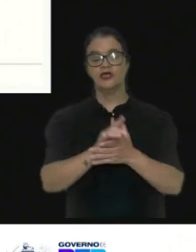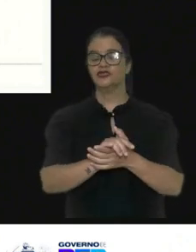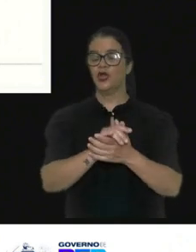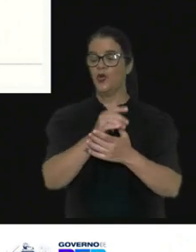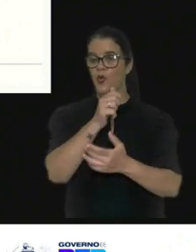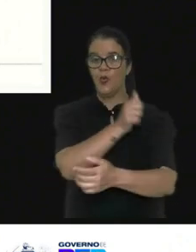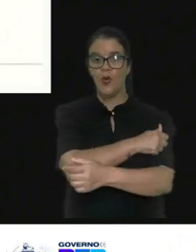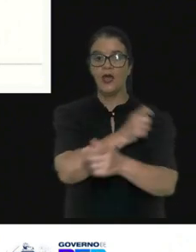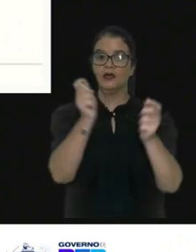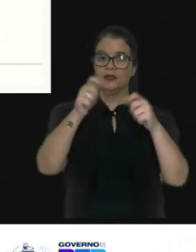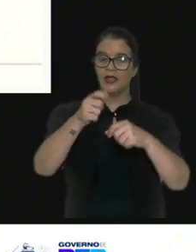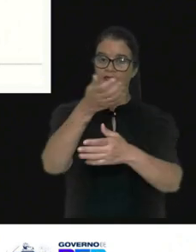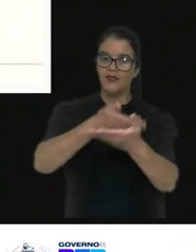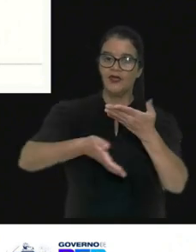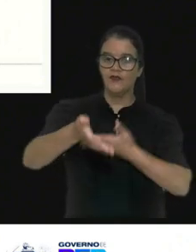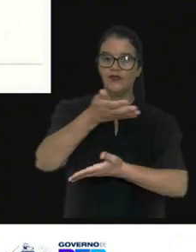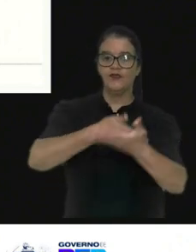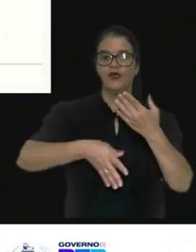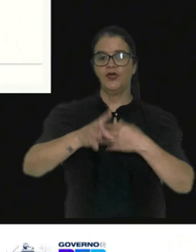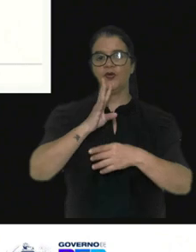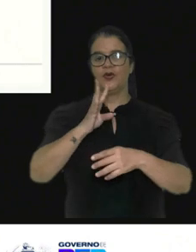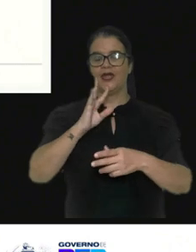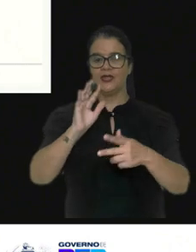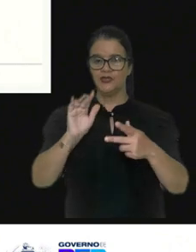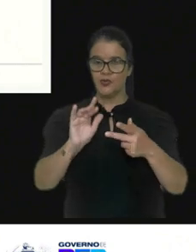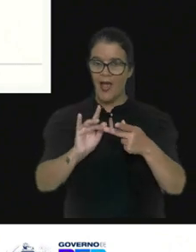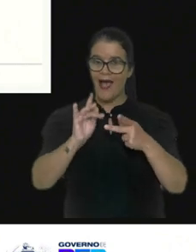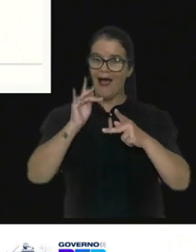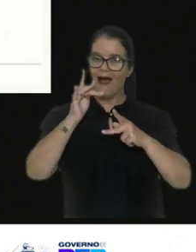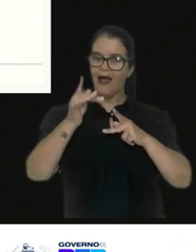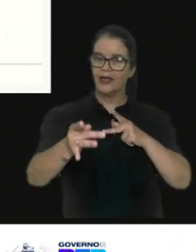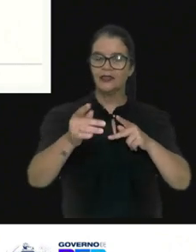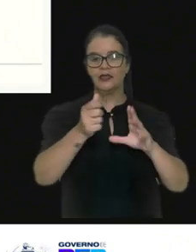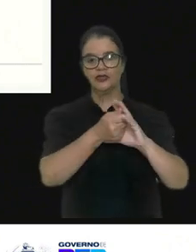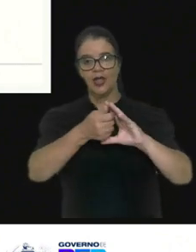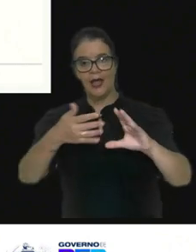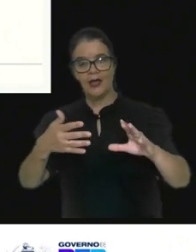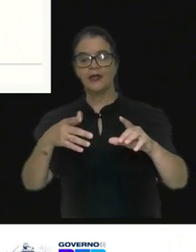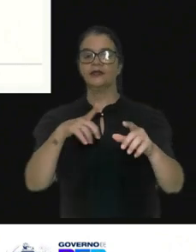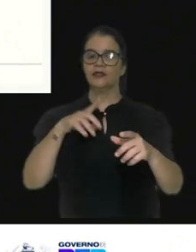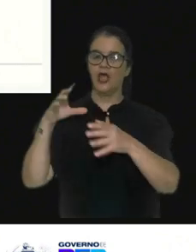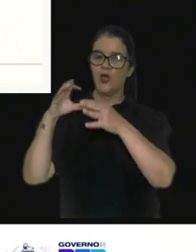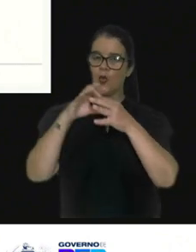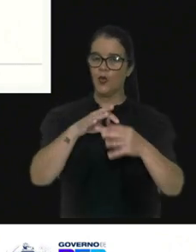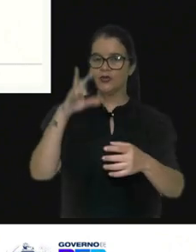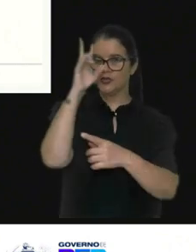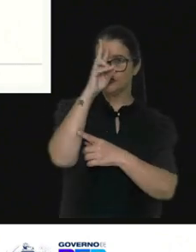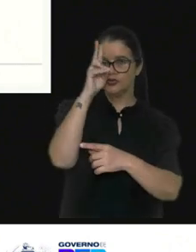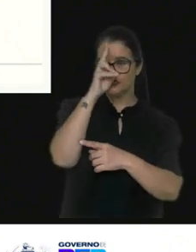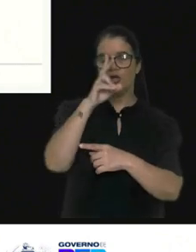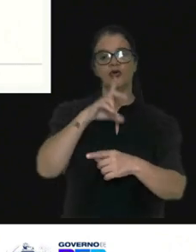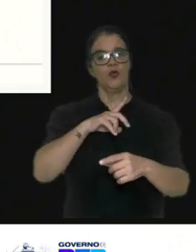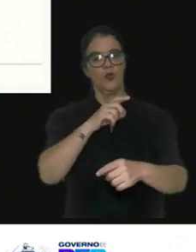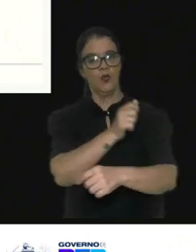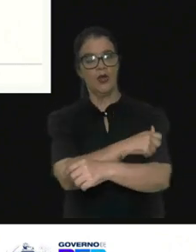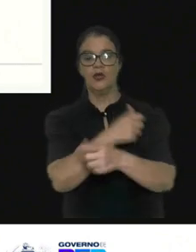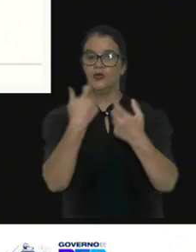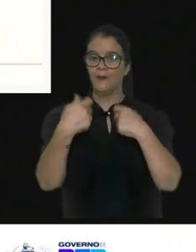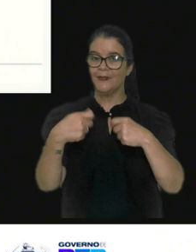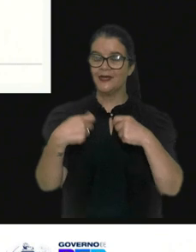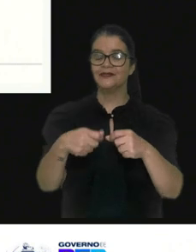deve envolver conhecimento sobre o organismo, suas características e contexto histórico. O estudante precisa